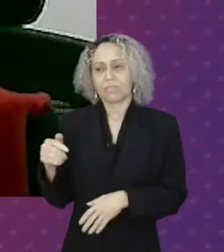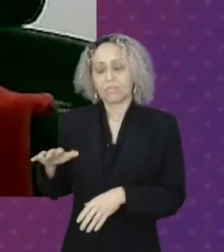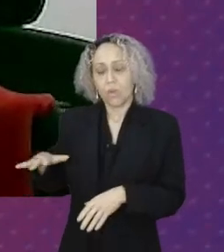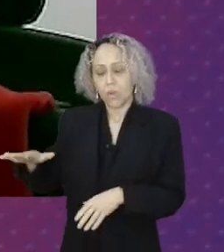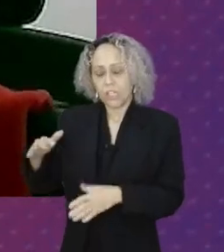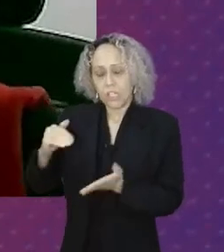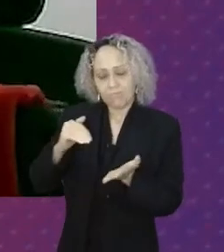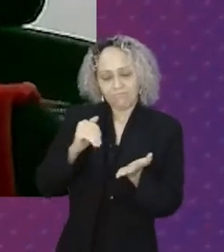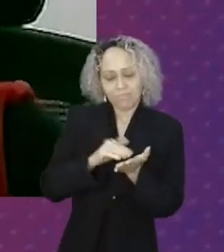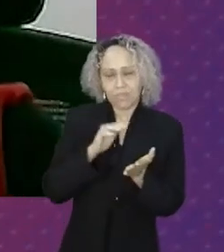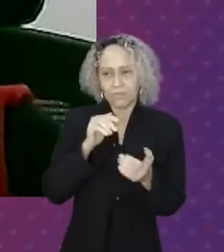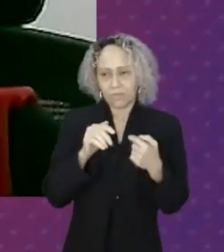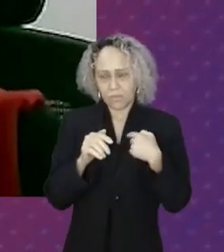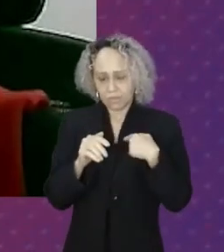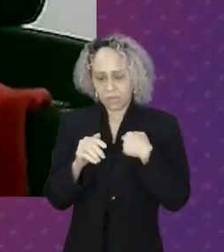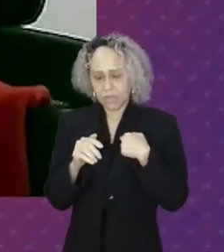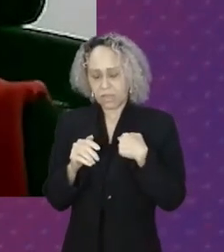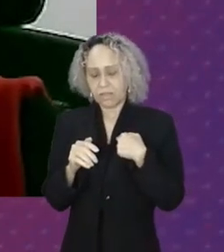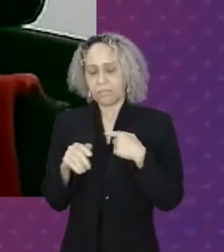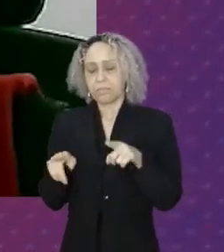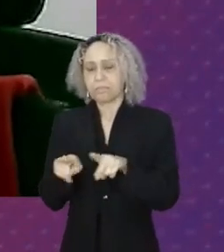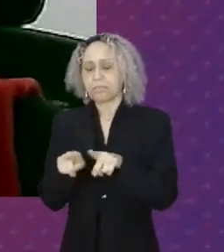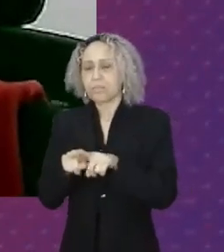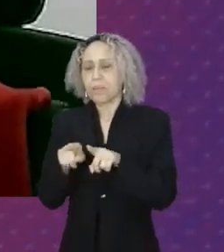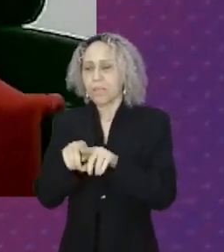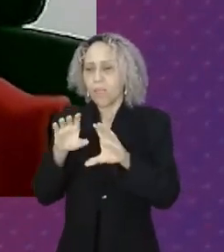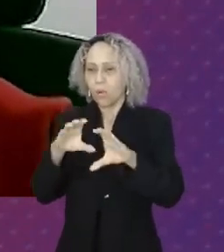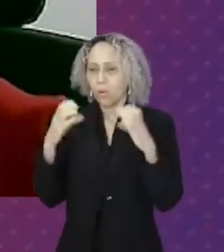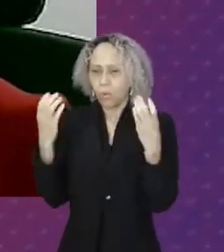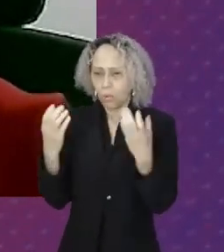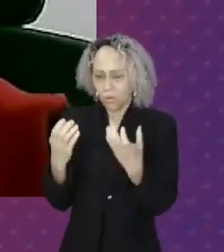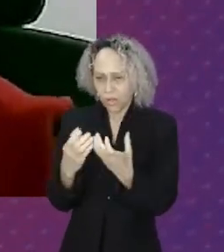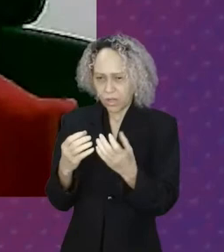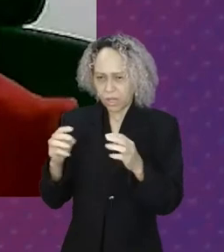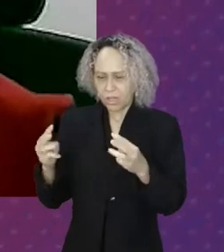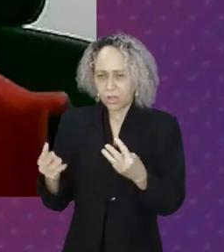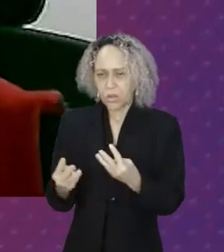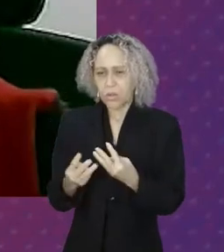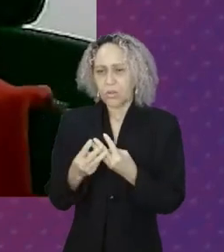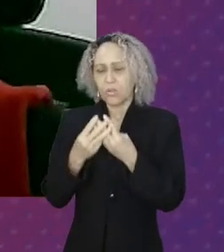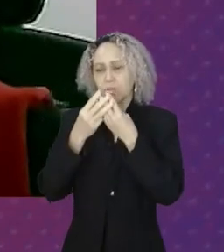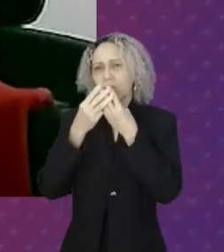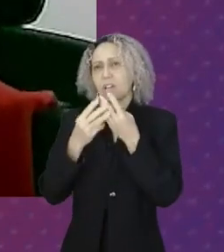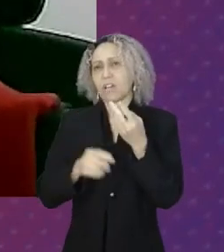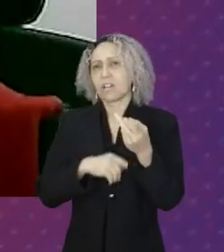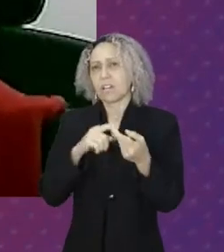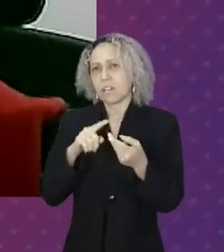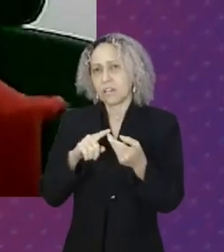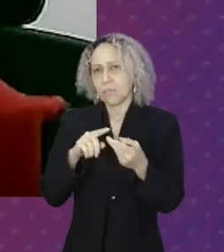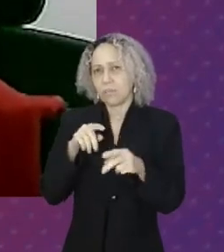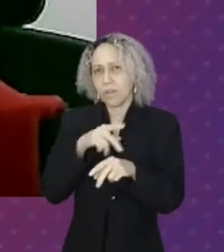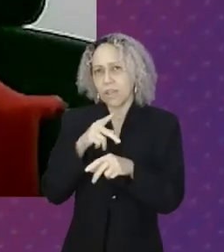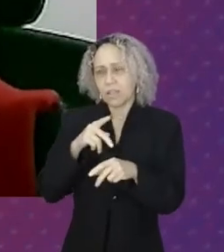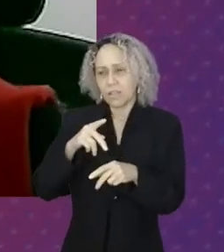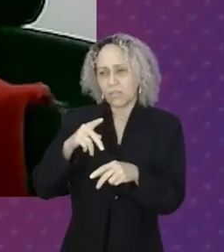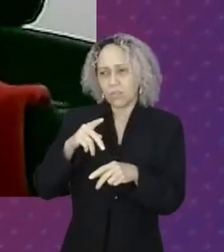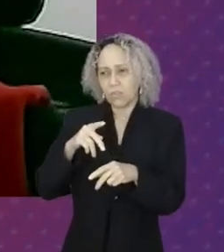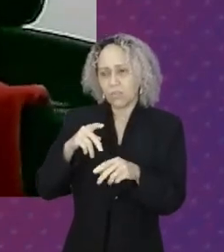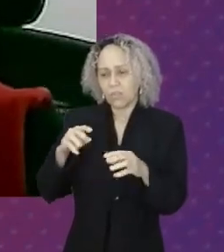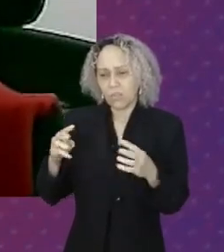eu quanto a comunidade judaica, países como Israel, Alemanha, se